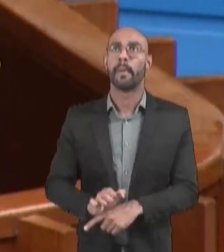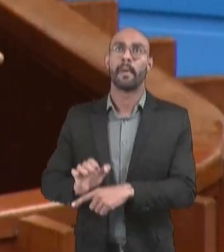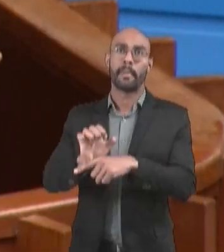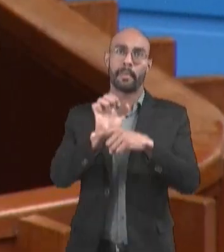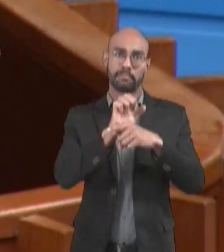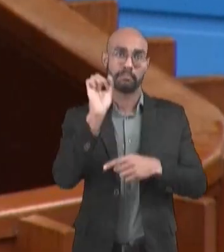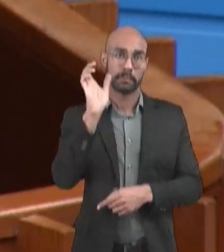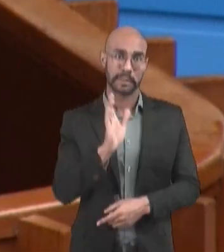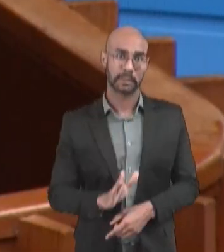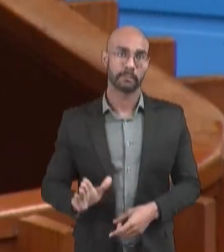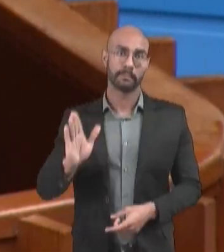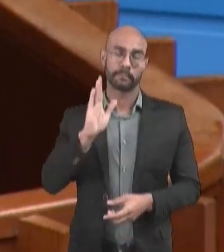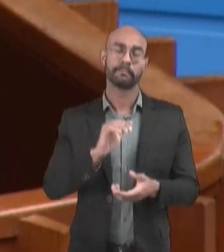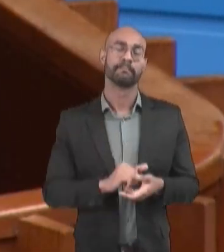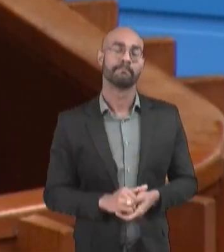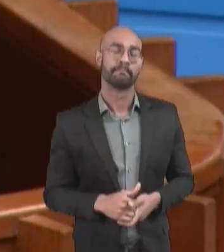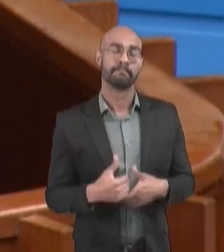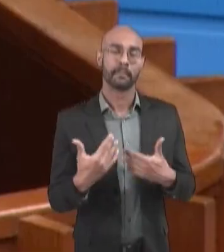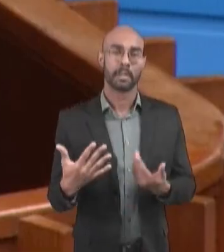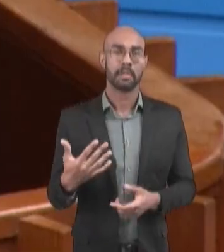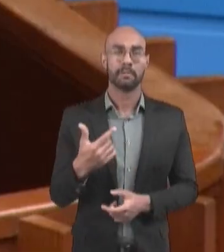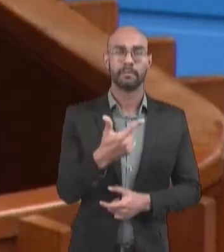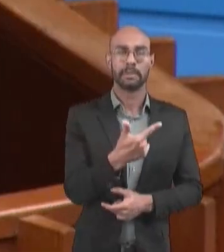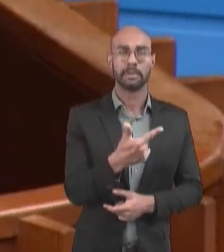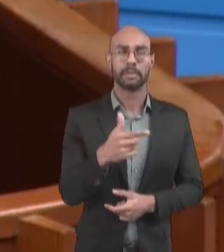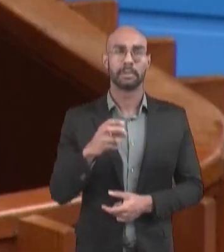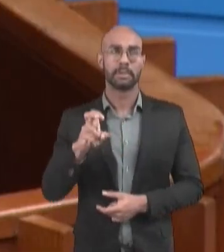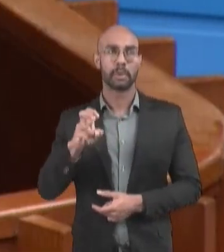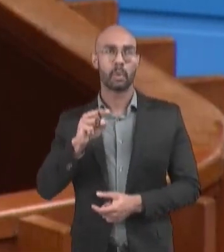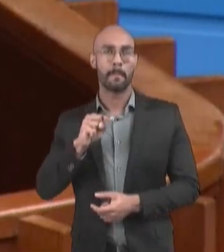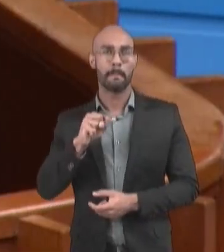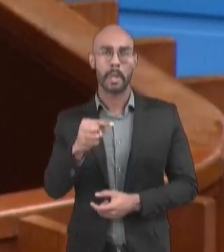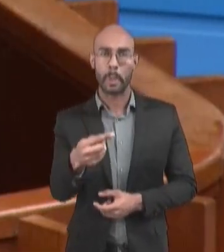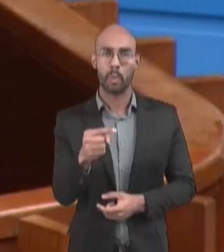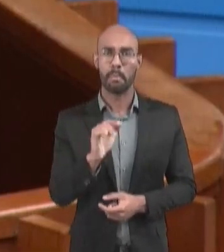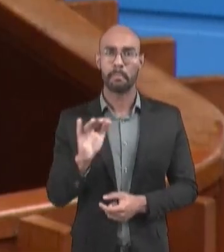da federação. Nós temos cerca de 25 mil e